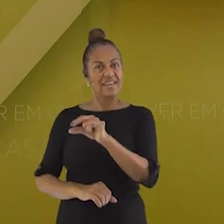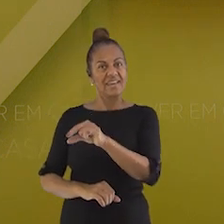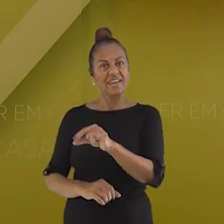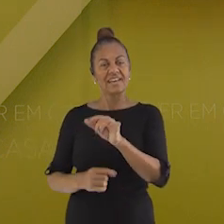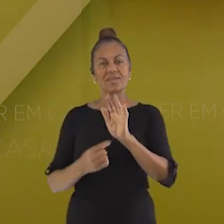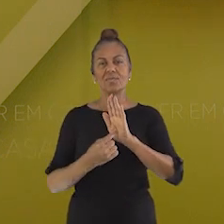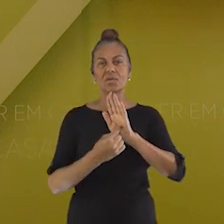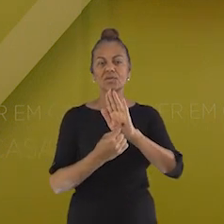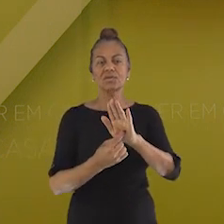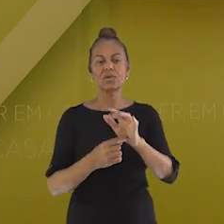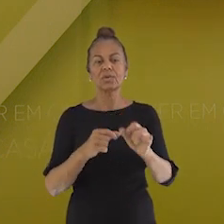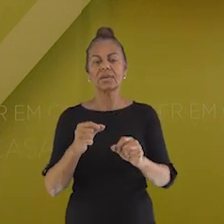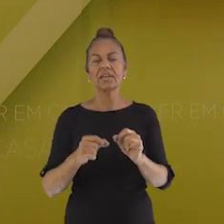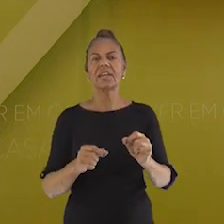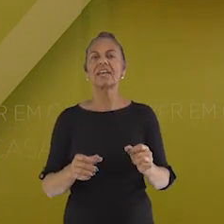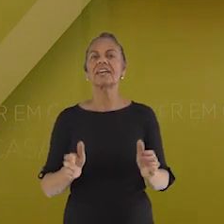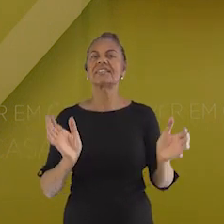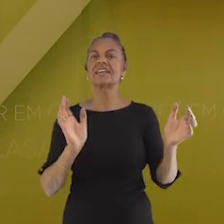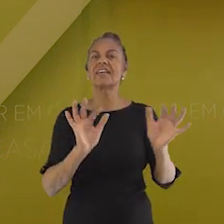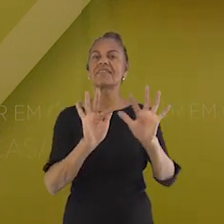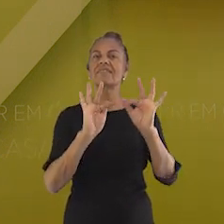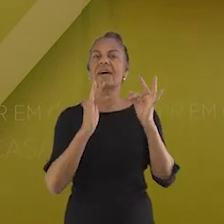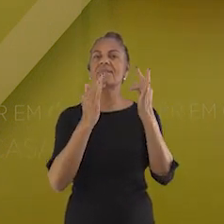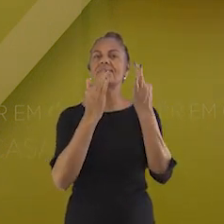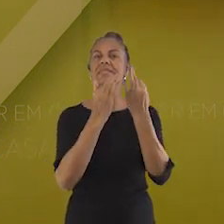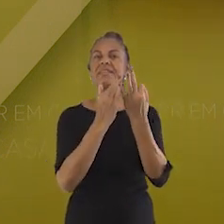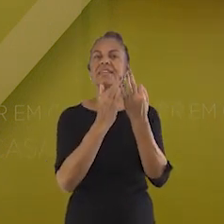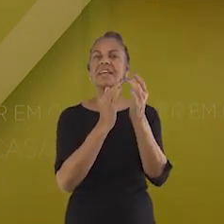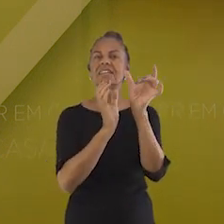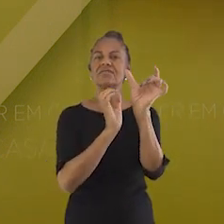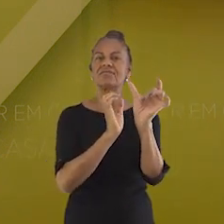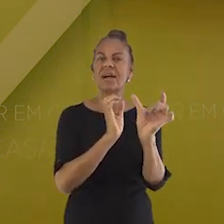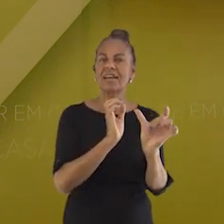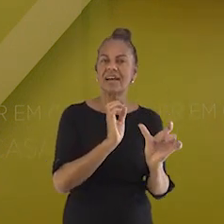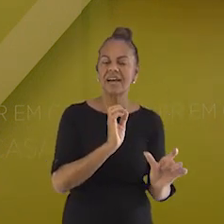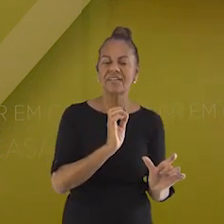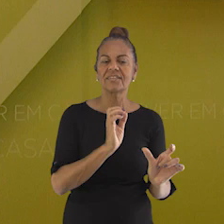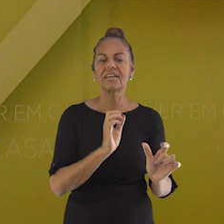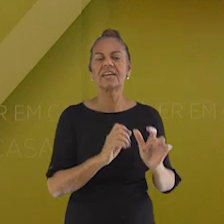nos apresentou essa família silábica aqui, olha.